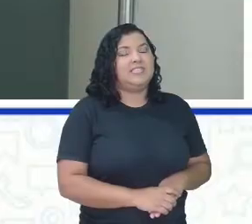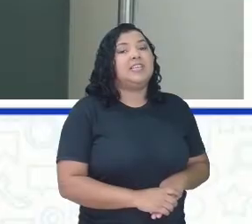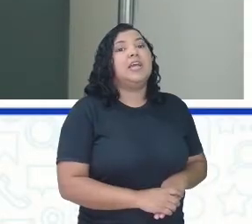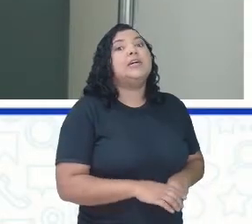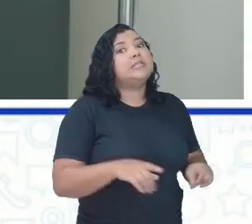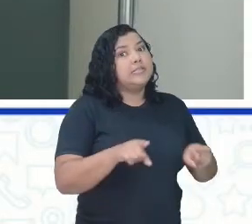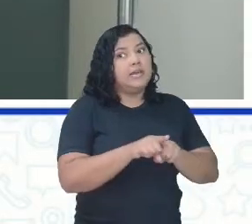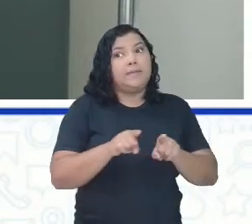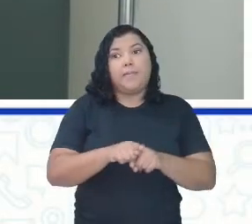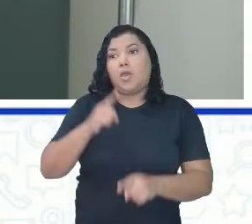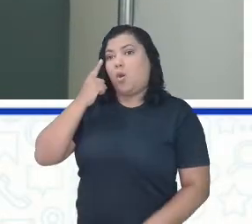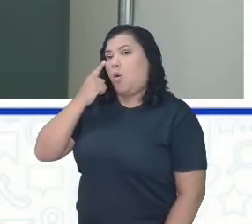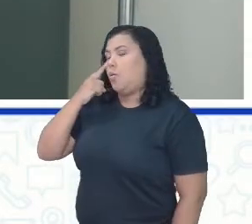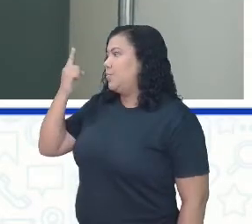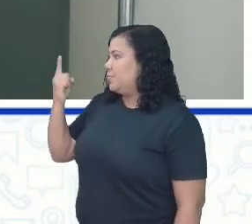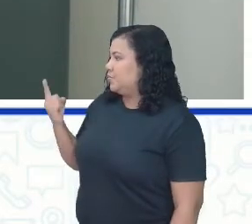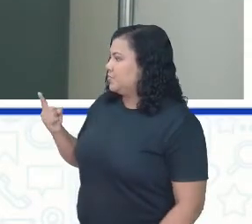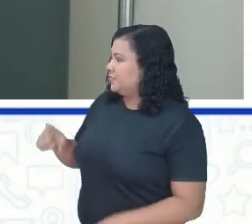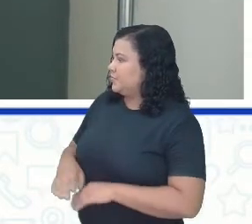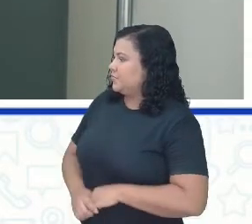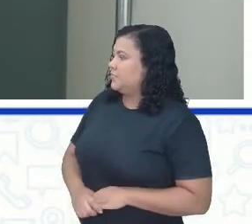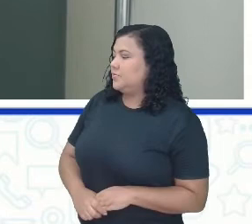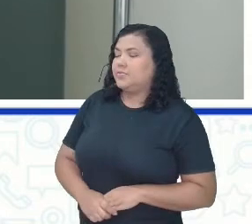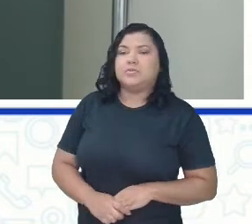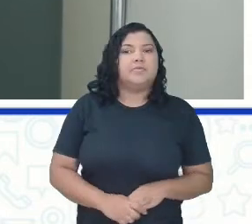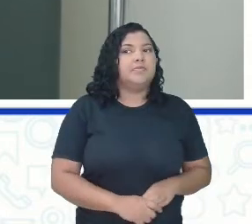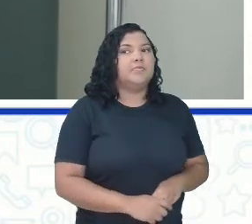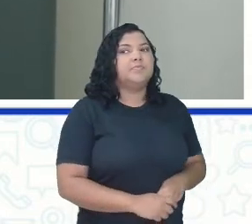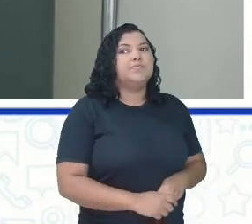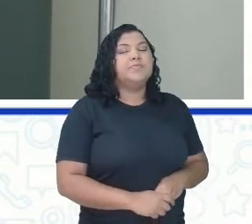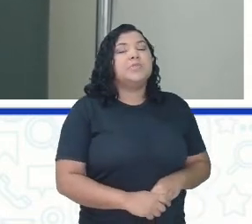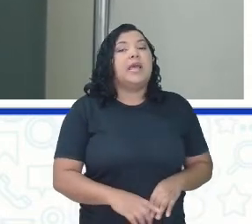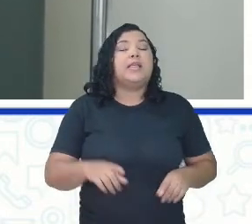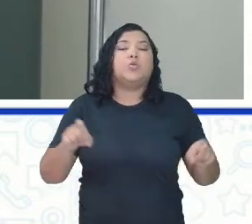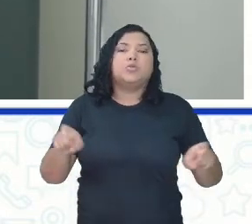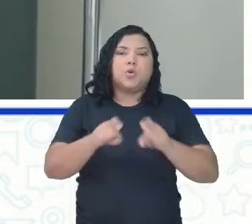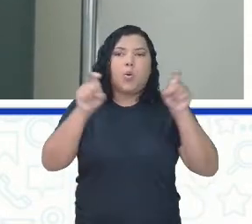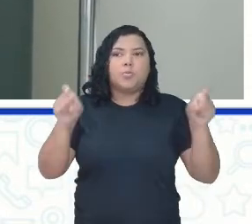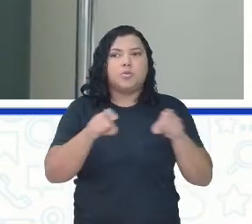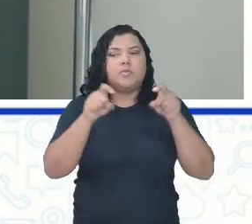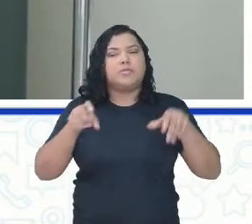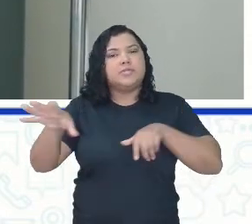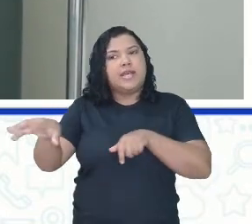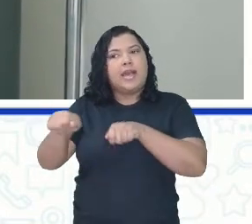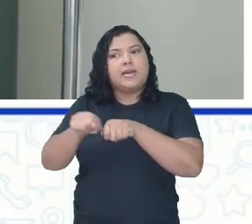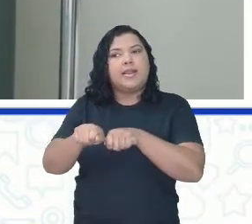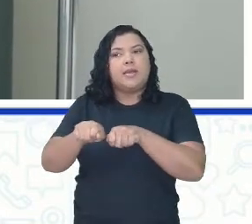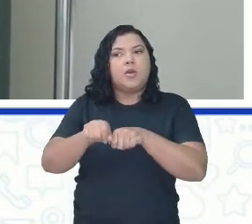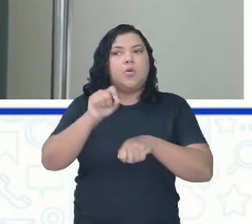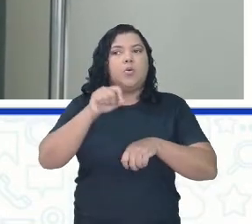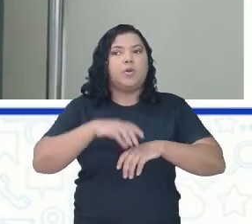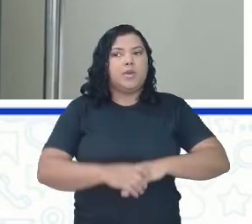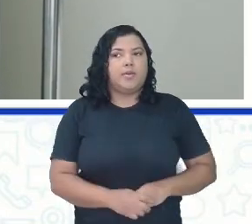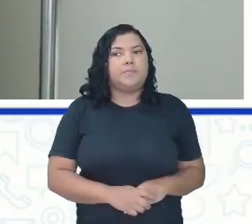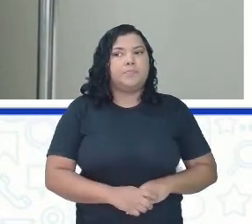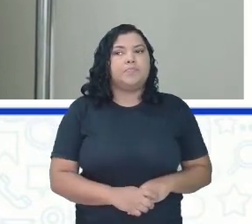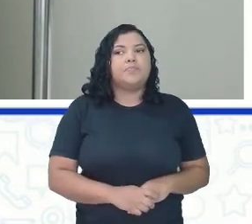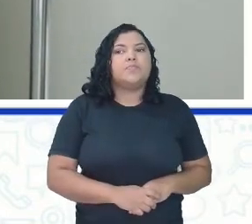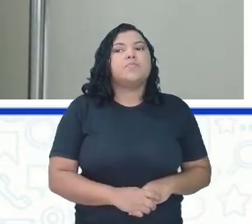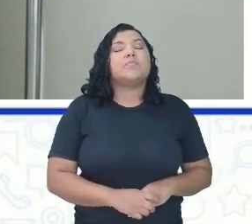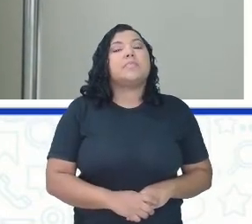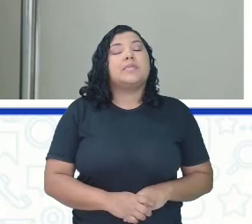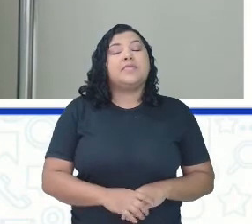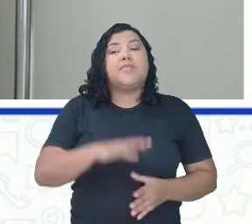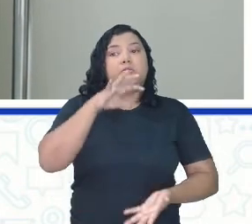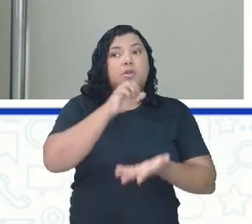Via feed, não é? Você instala o agregador do podcast em seu computador ou smartphone, cadastre